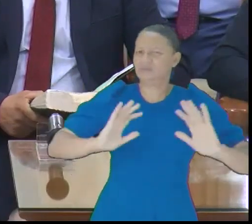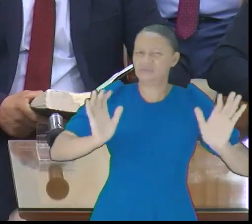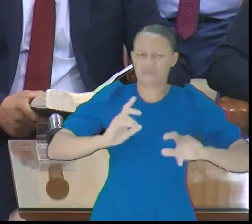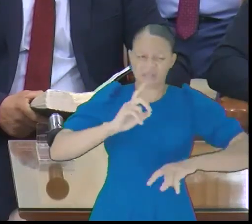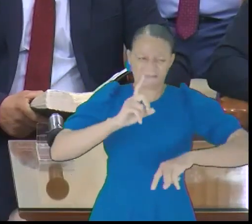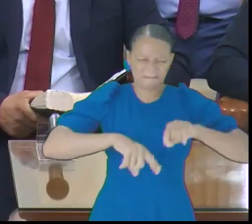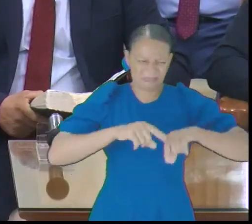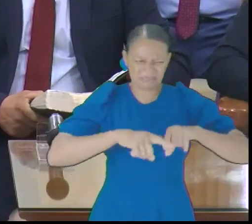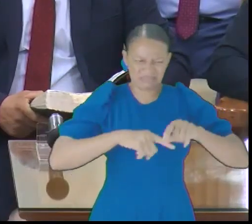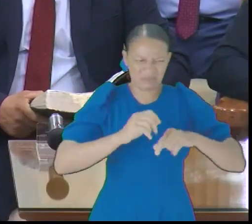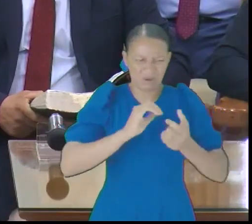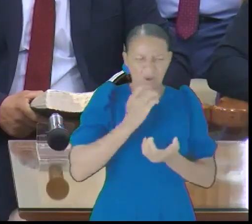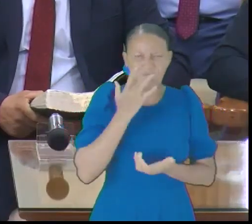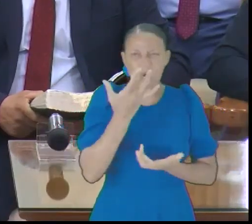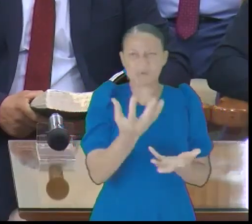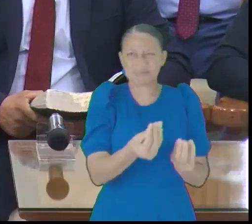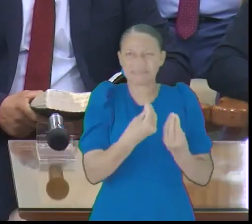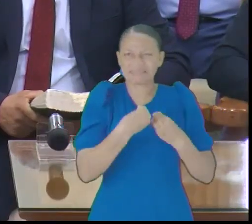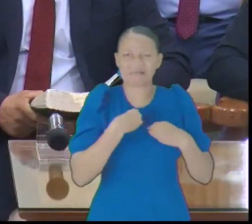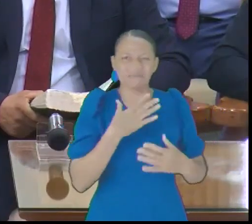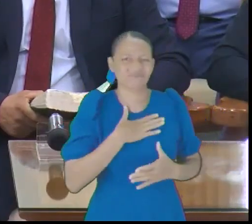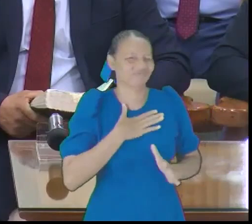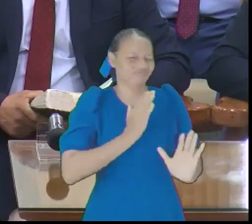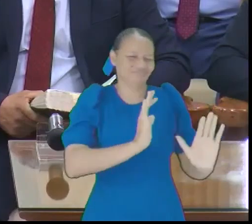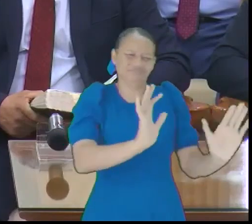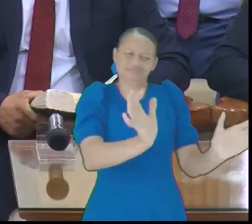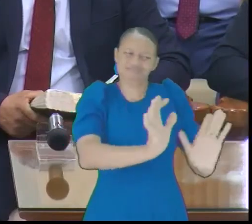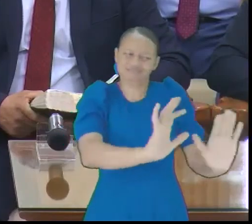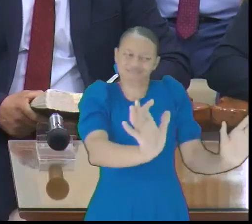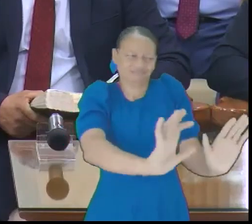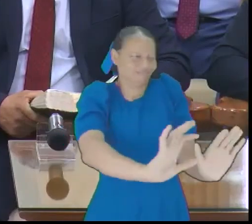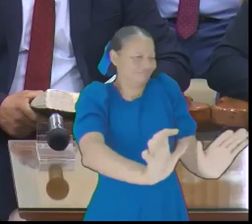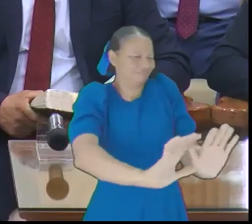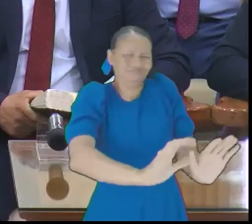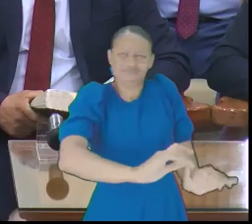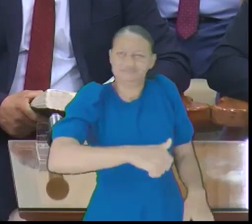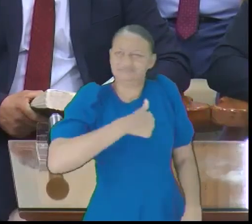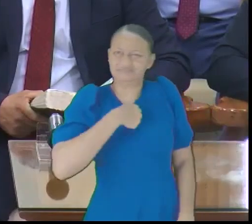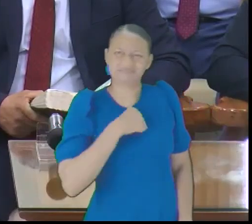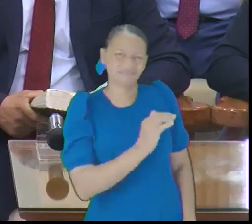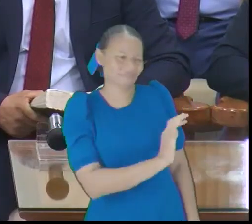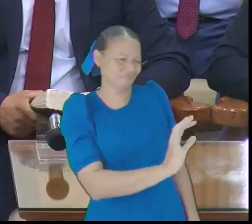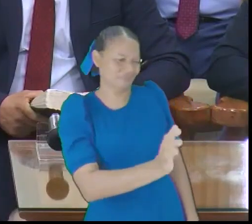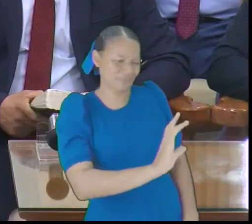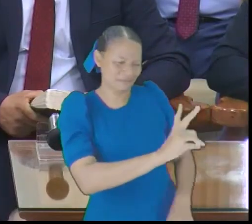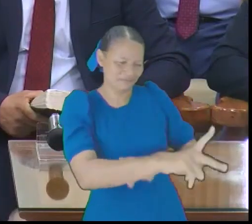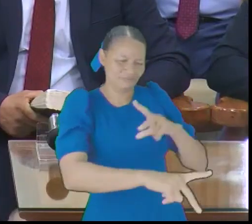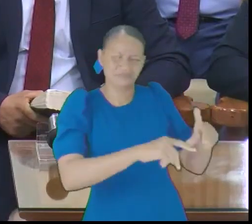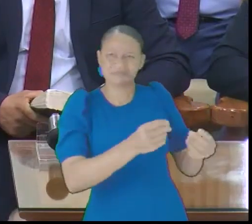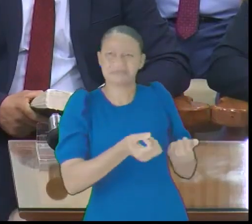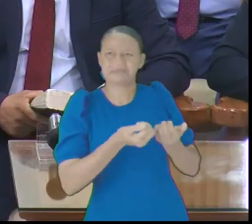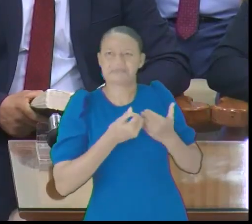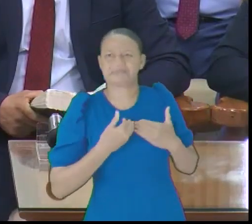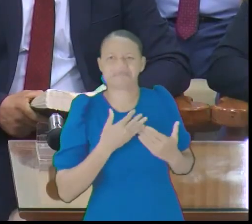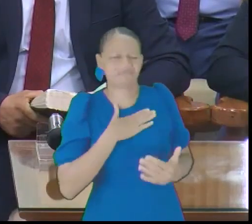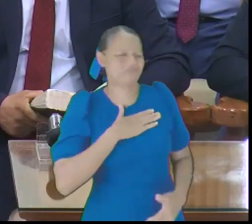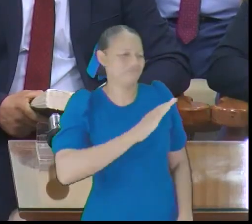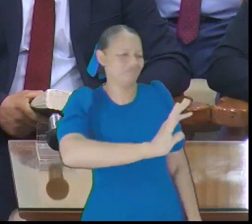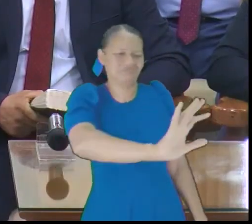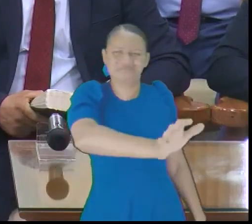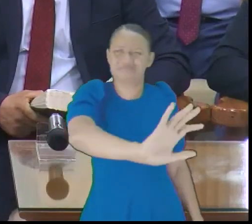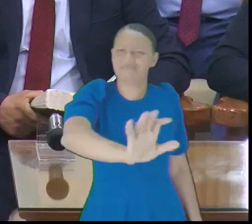nenhuma recompensa das tuas mãos. De maneira nenhuma eu receberei presente das tuas